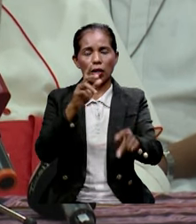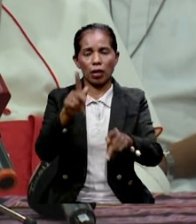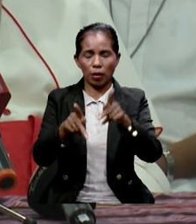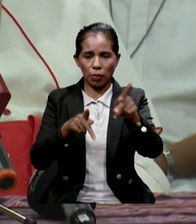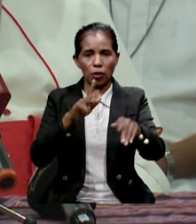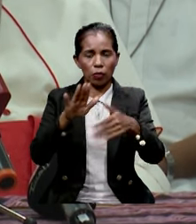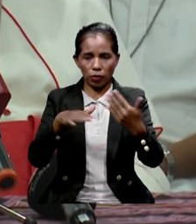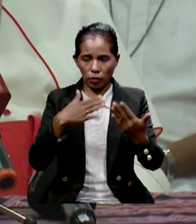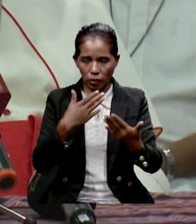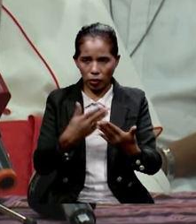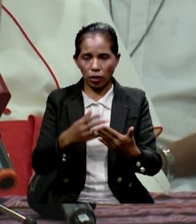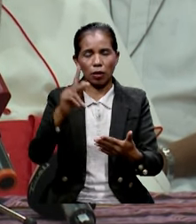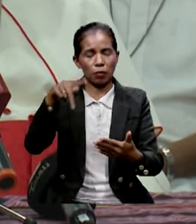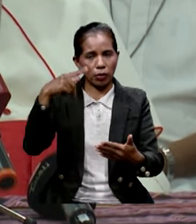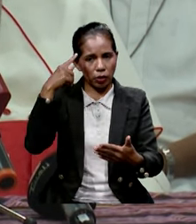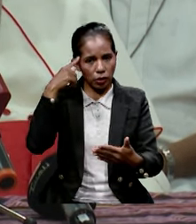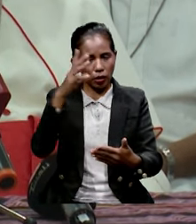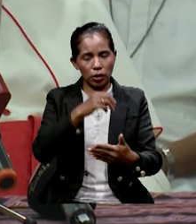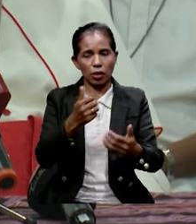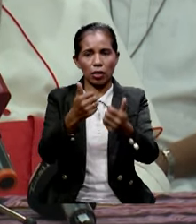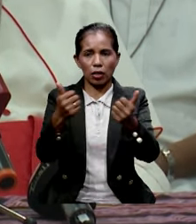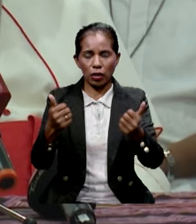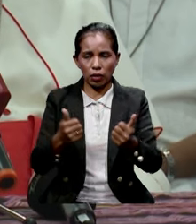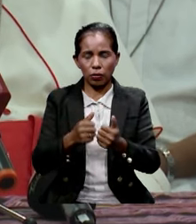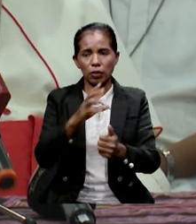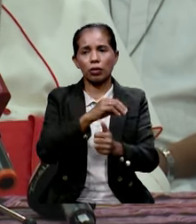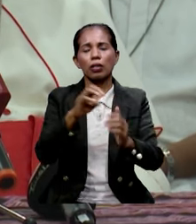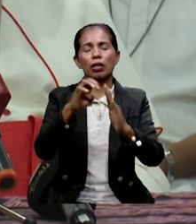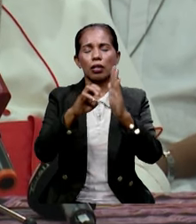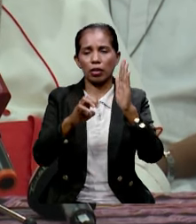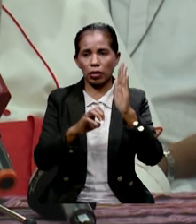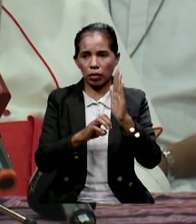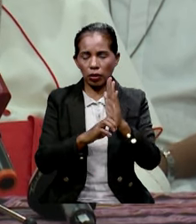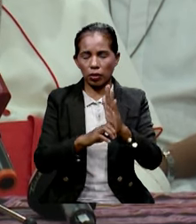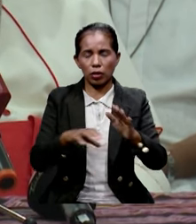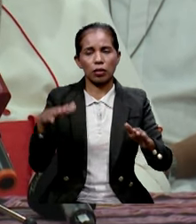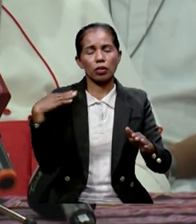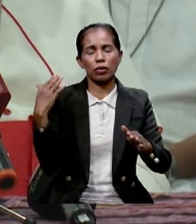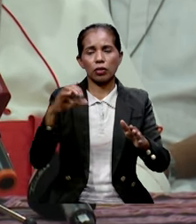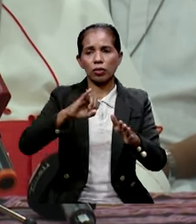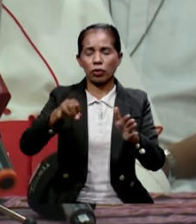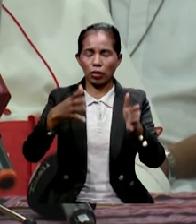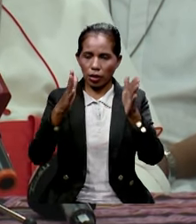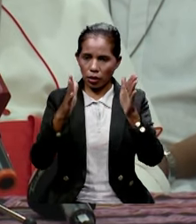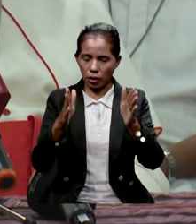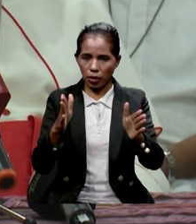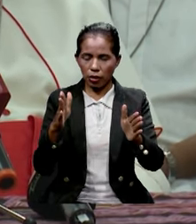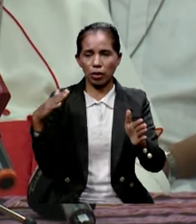civil, políticos, autoridades do Estado, empresários, jornalistas